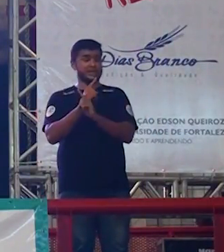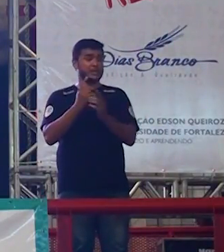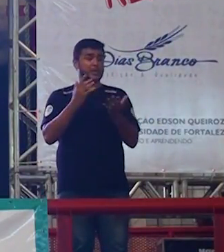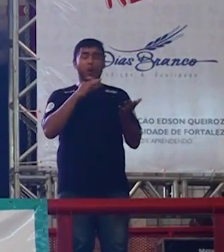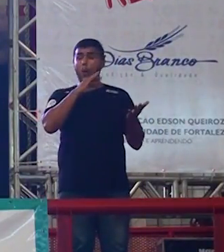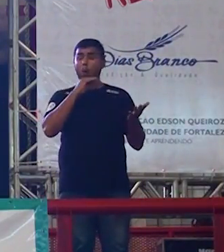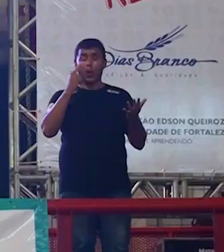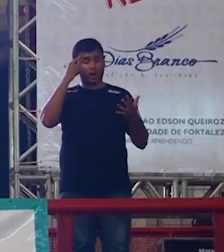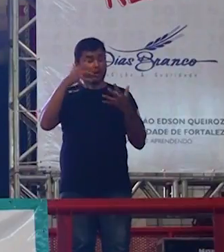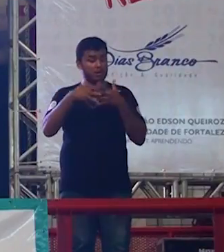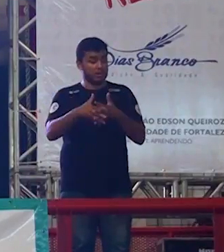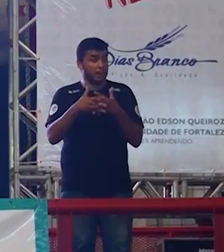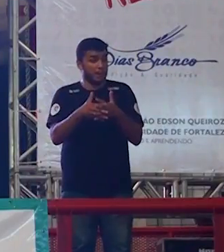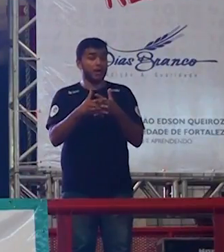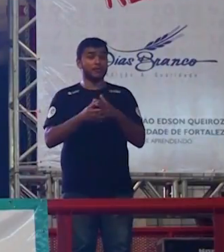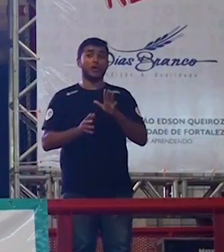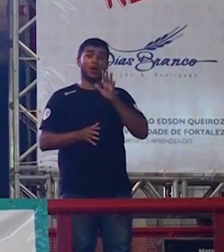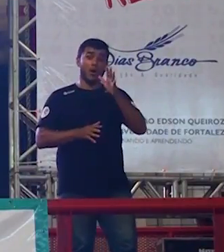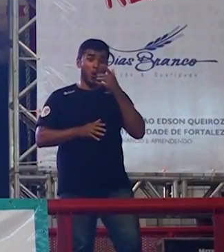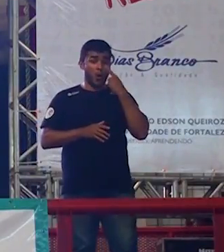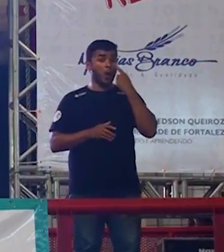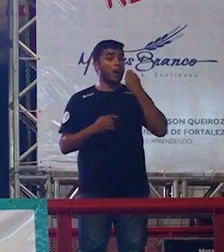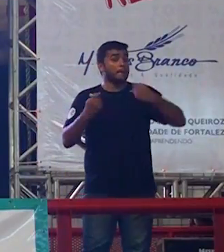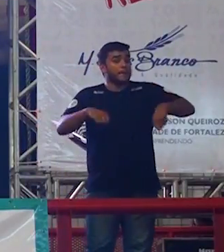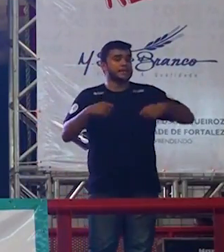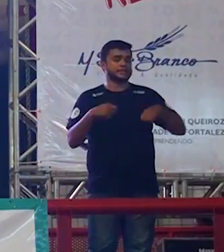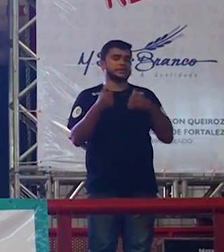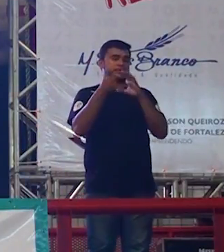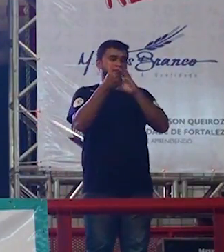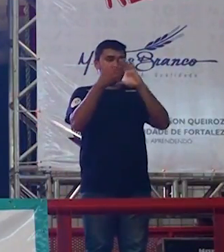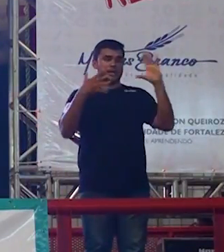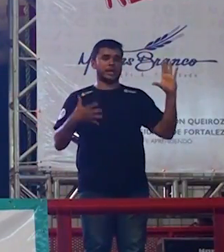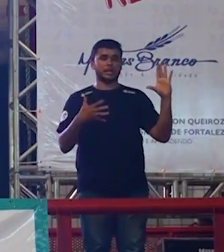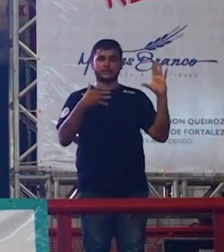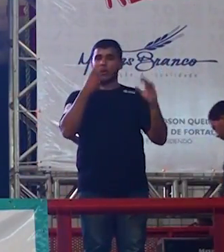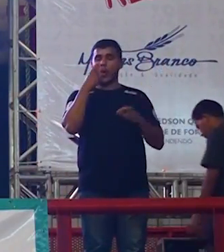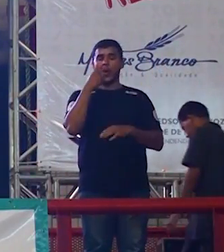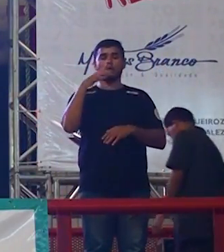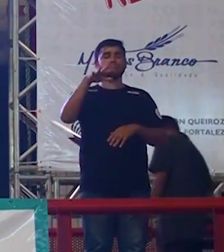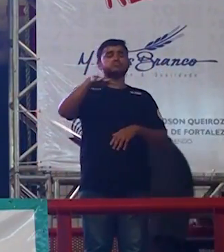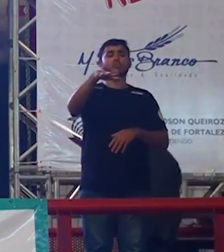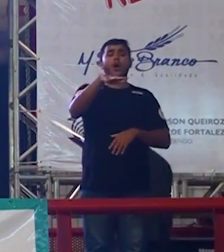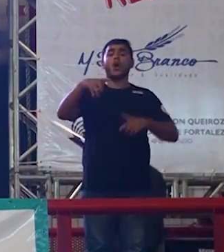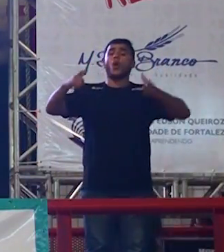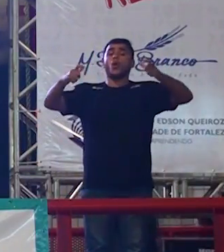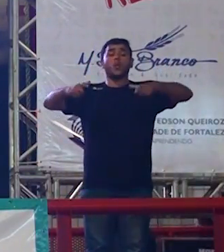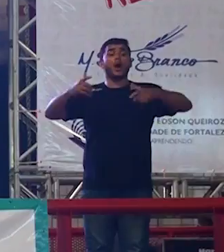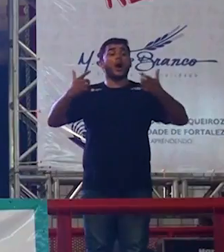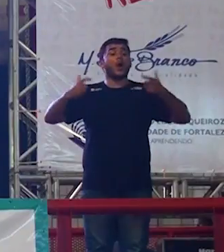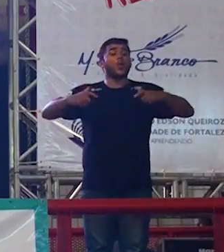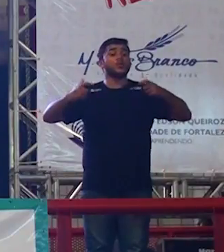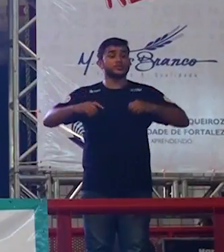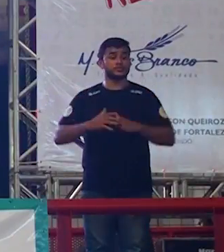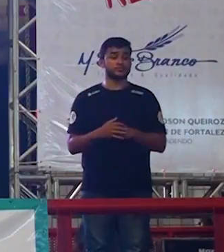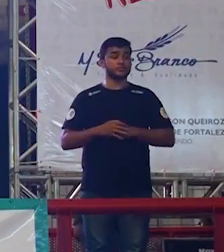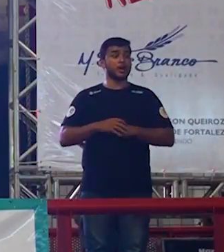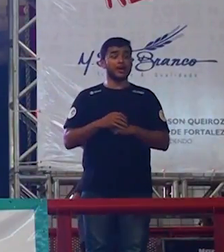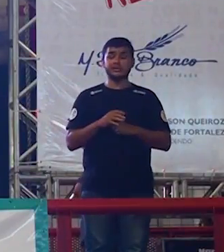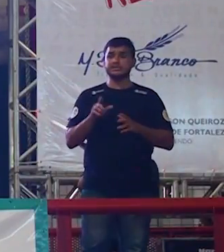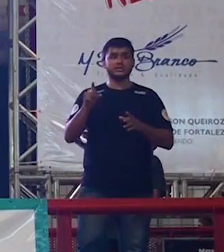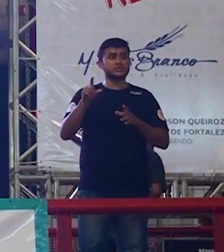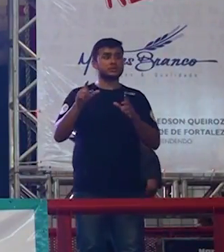o nosso ambiente de estudo precisa ter algumas características, porque um ambiente inadequado vai